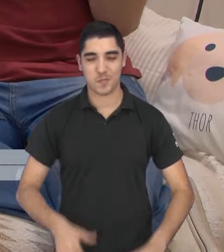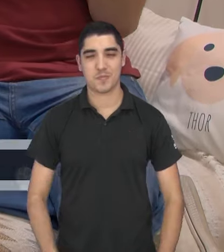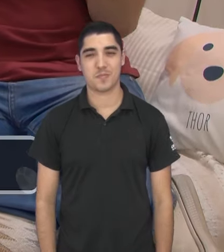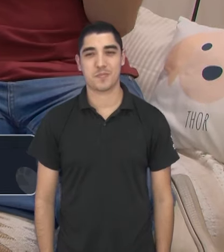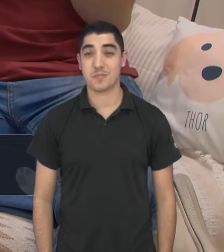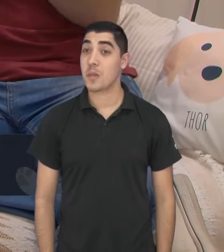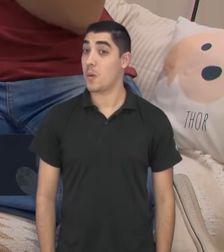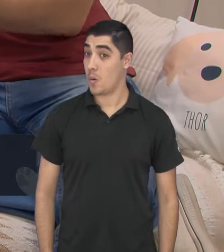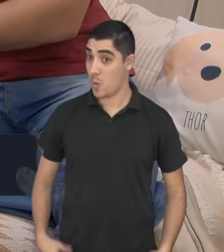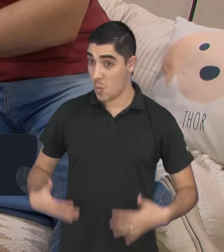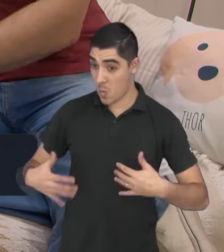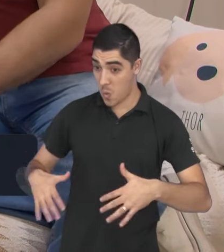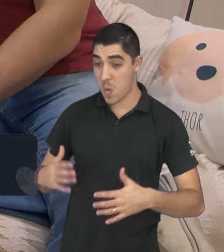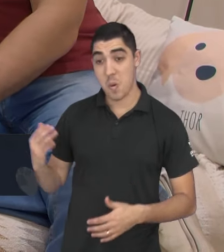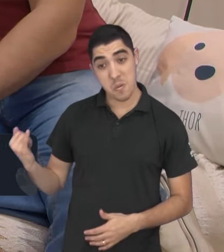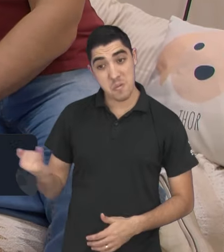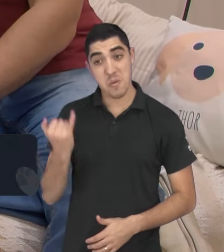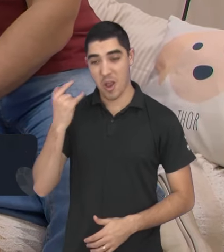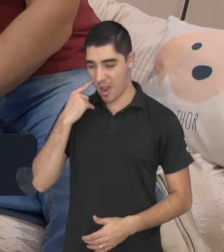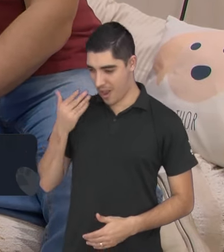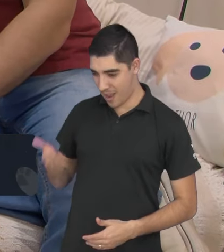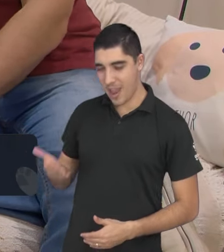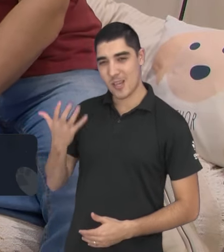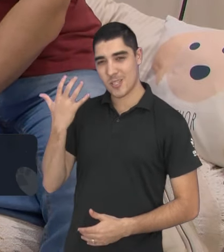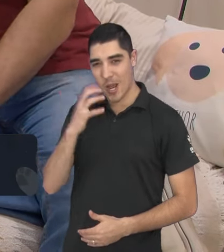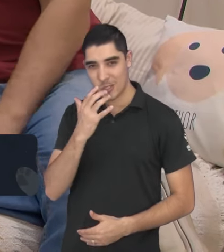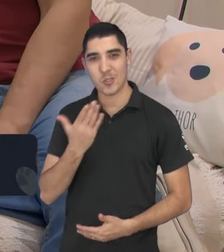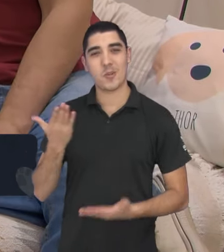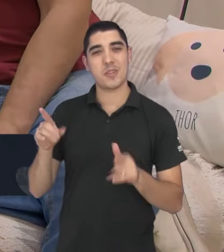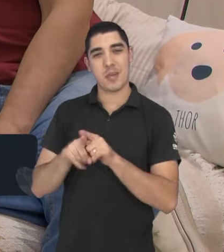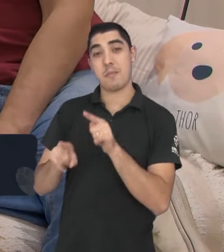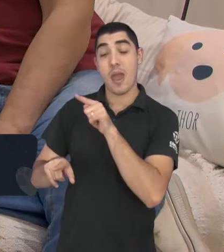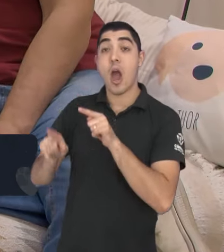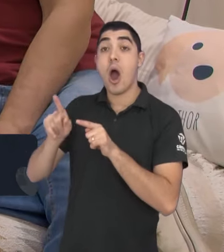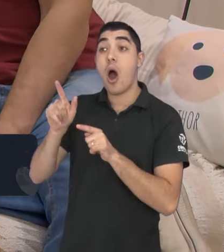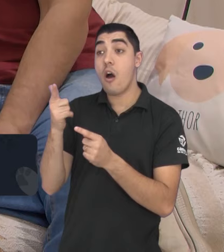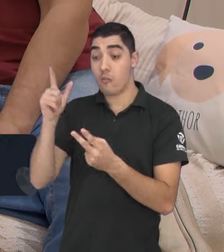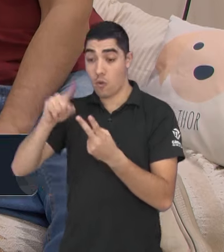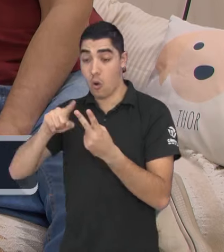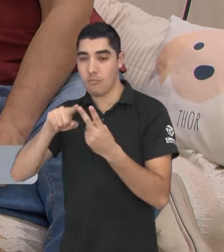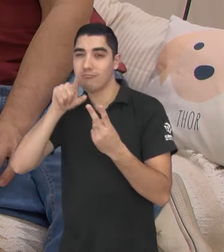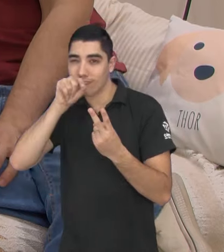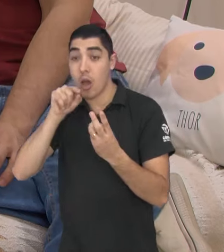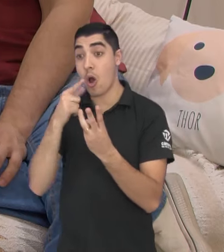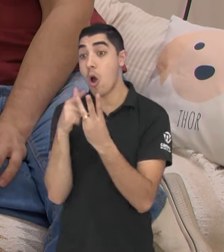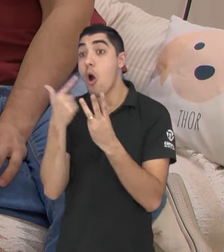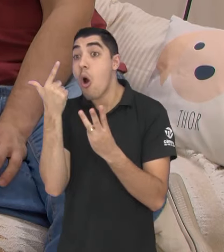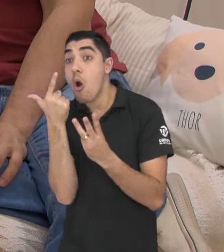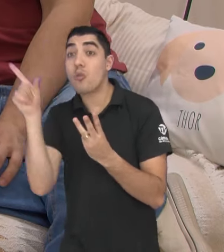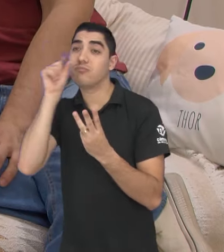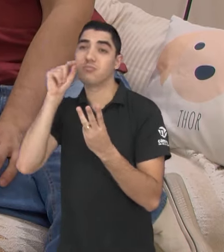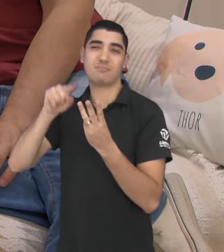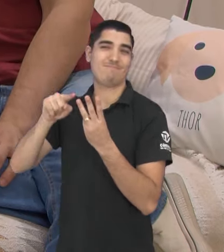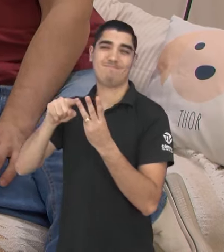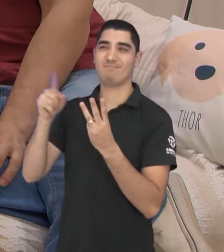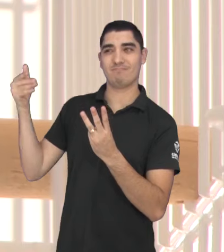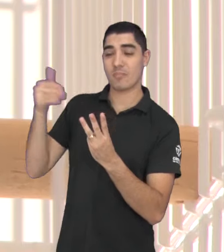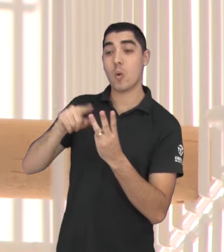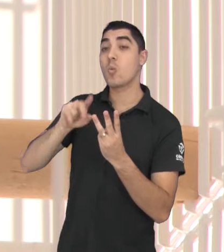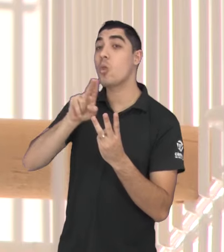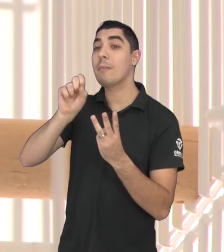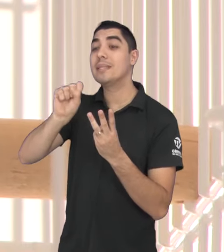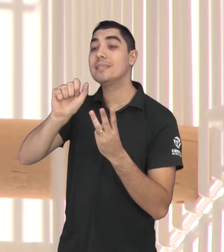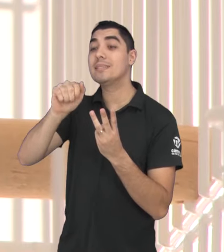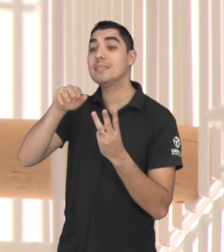Turma boa, né? Tá aqui o Thor, a Gemada, a Fernanda, só não vai participar da gravação aqui com a gente nesta hora o Samba, mas vocês